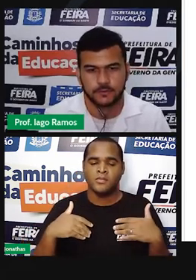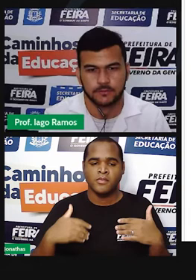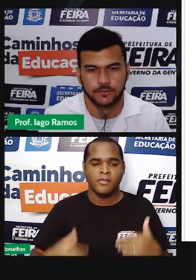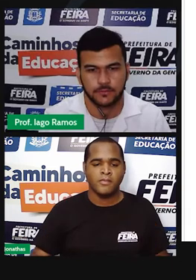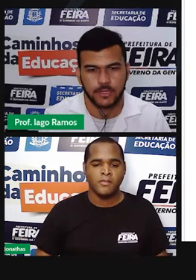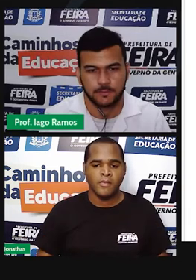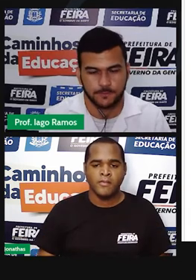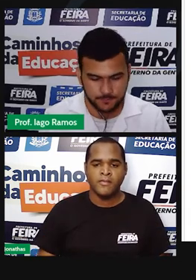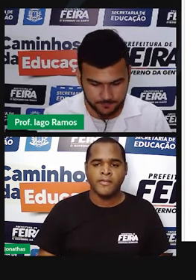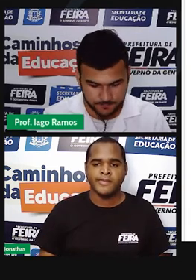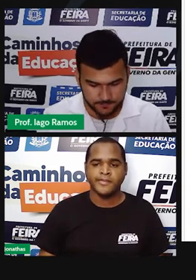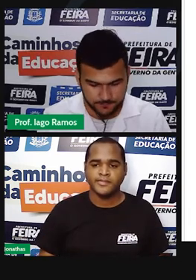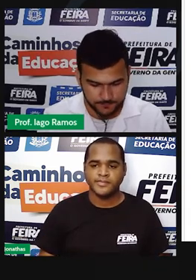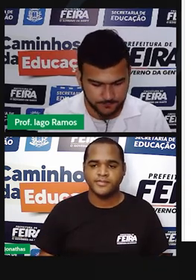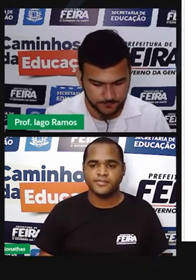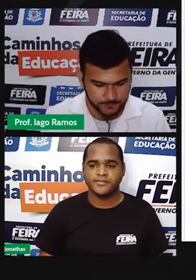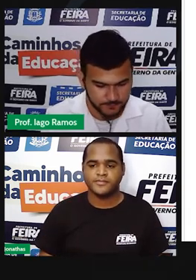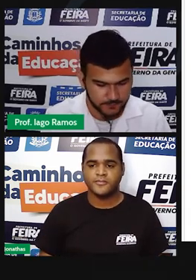Vamos lá.